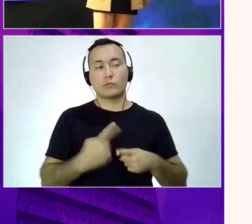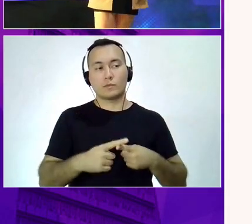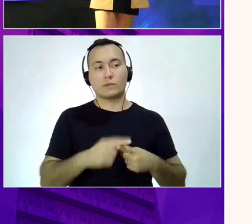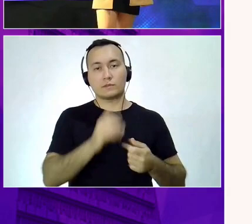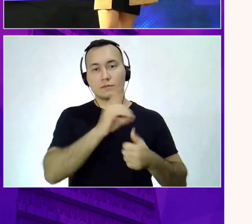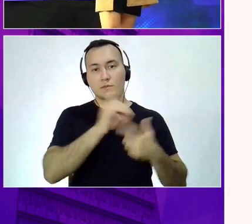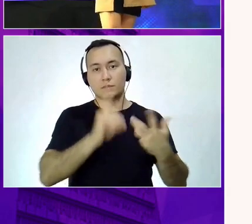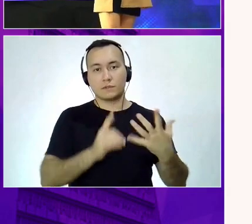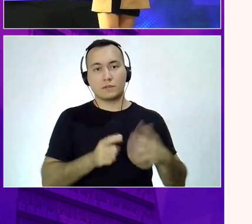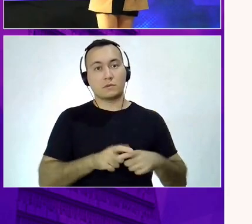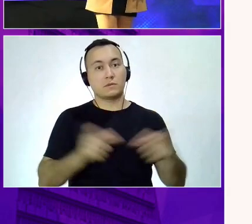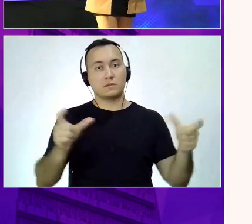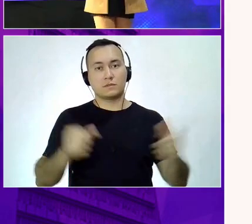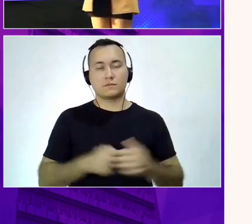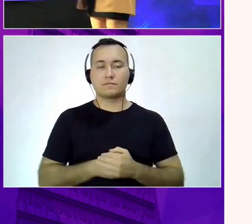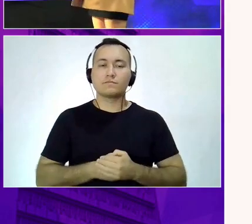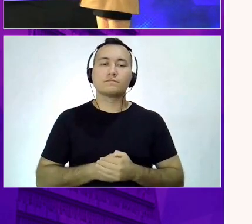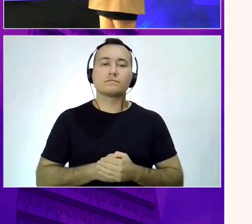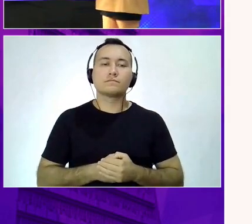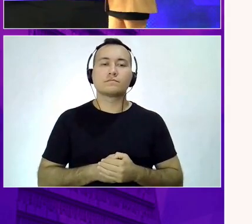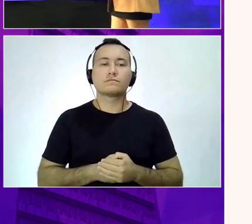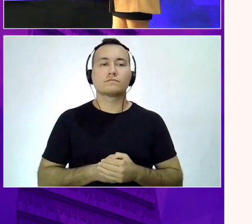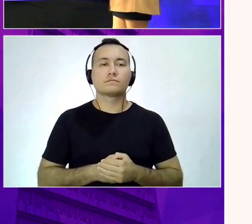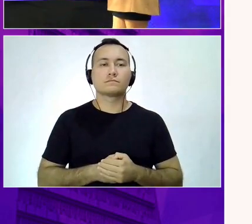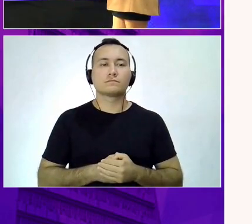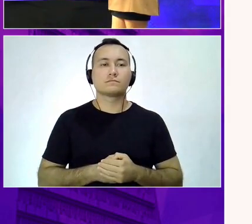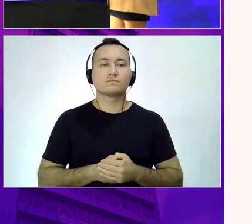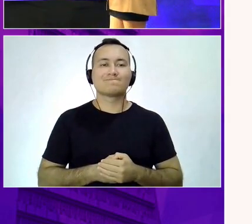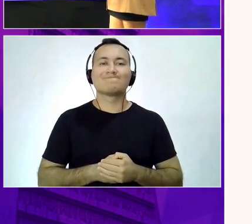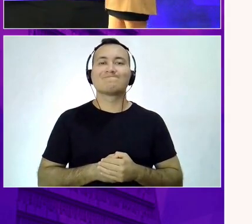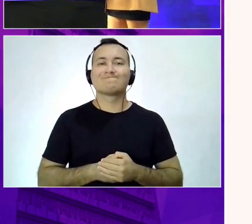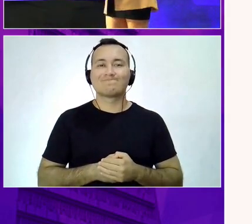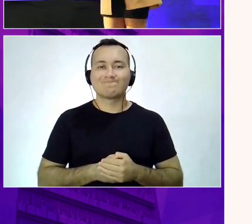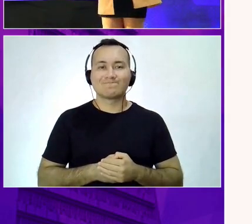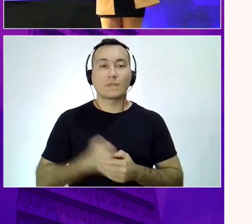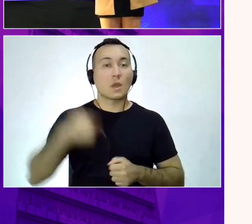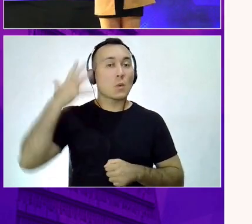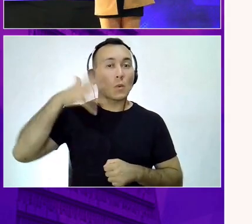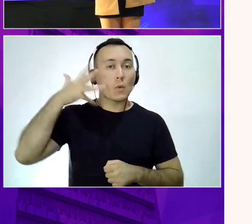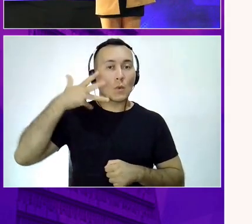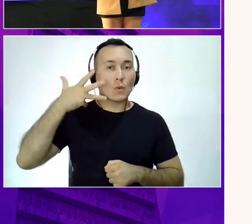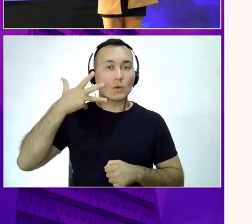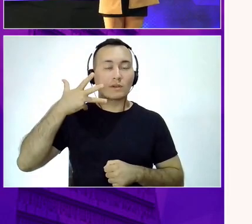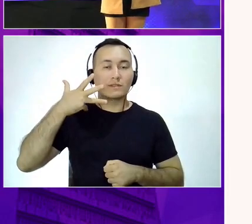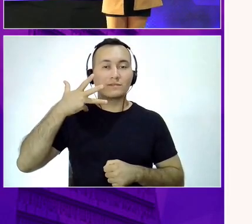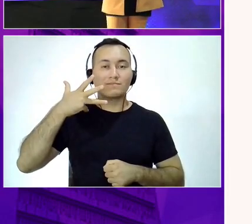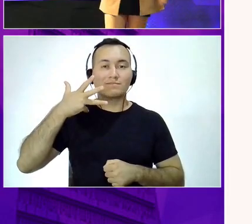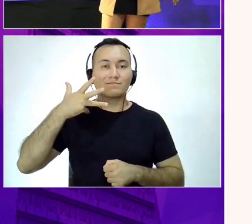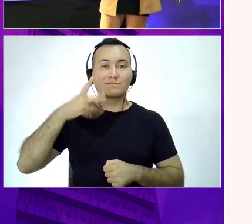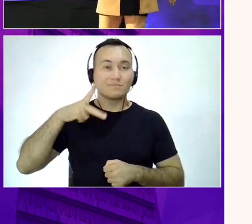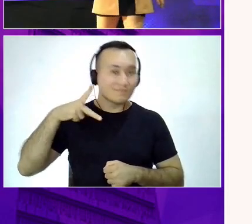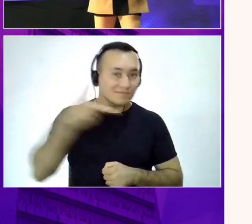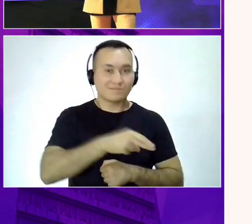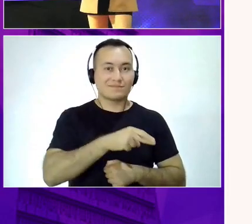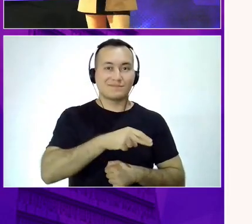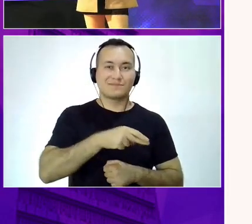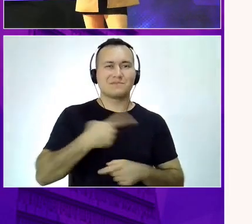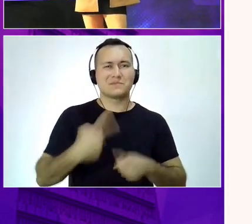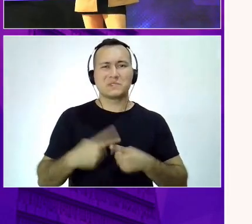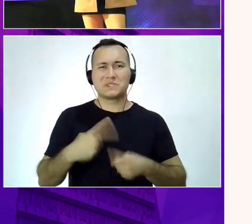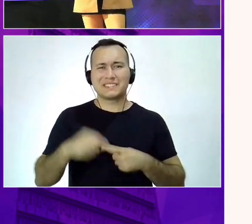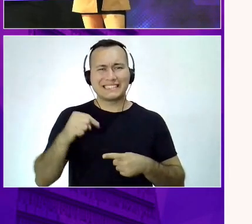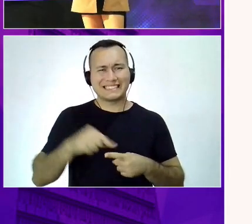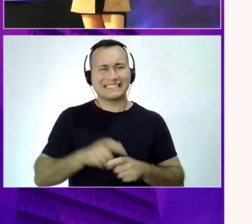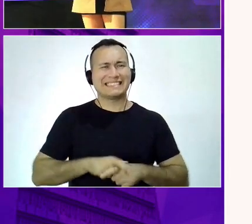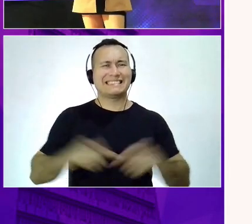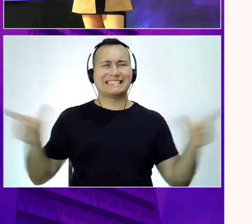E ainda tem mais coisa. Isso porque eu cortei metade dessa palestra aqui, tá? Tinha muito mais coisa. A parte de